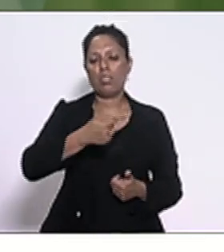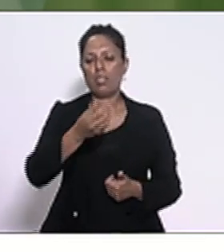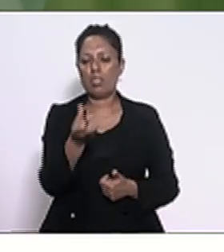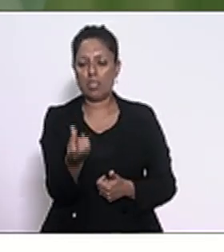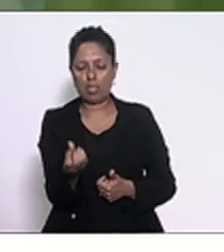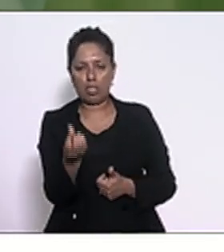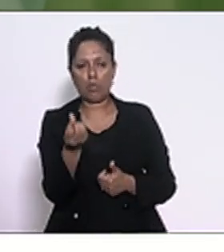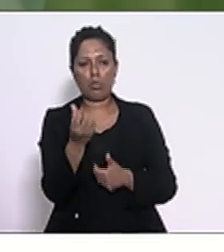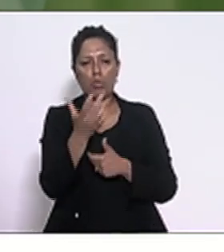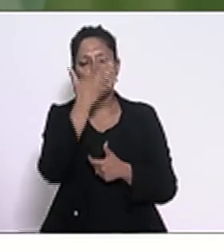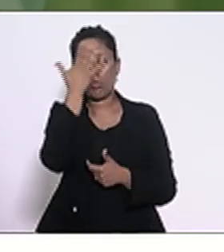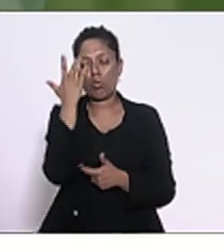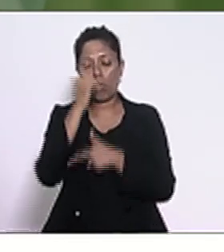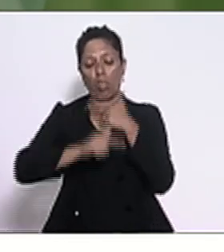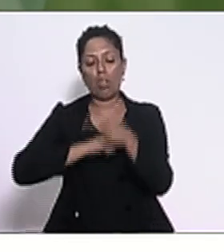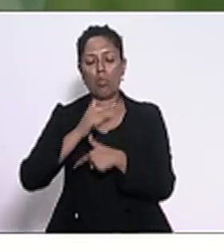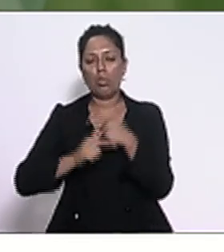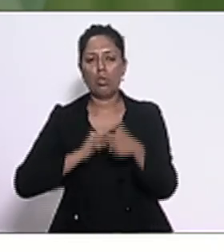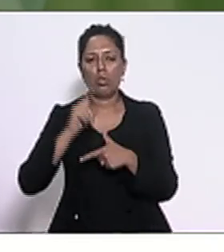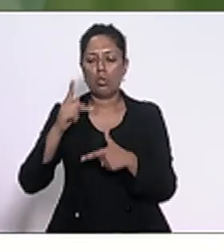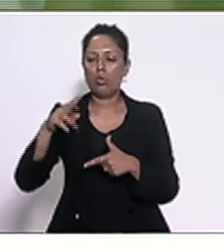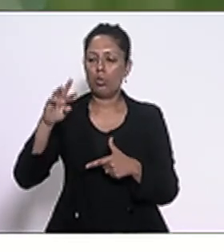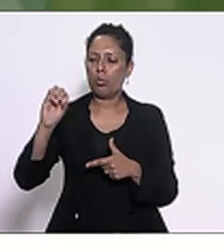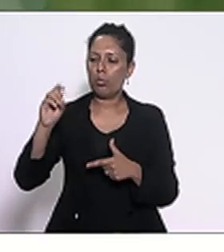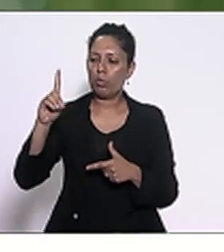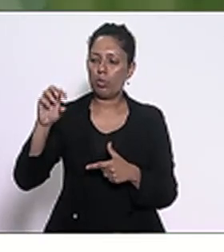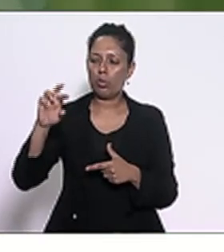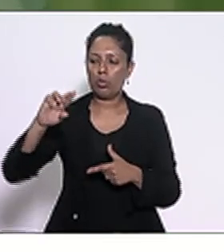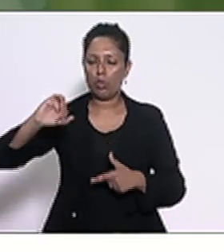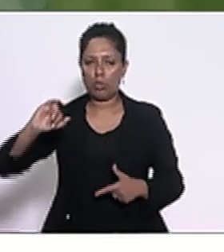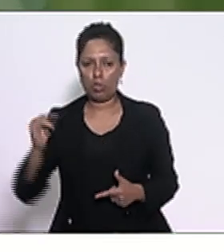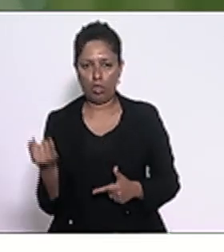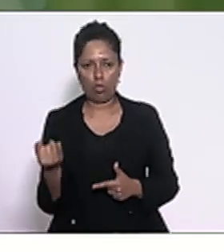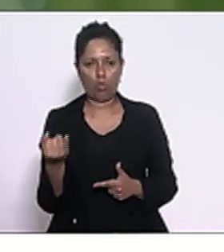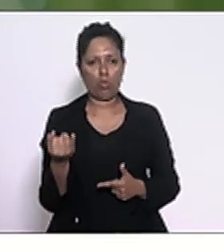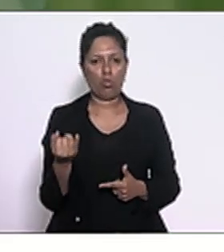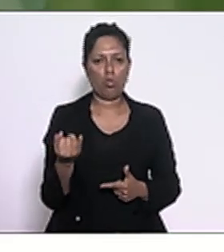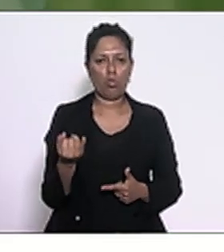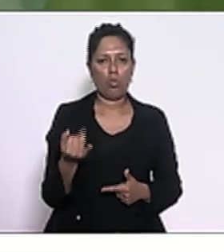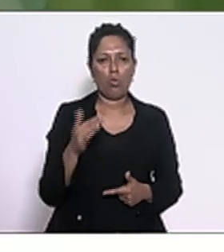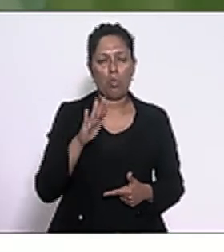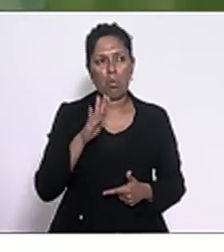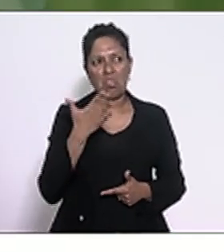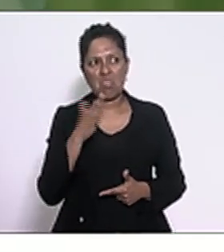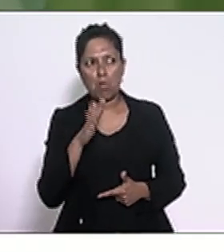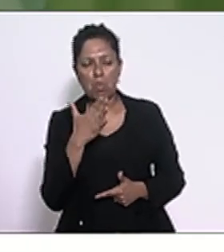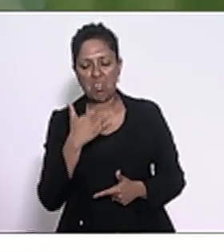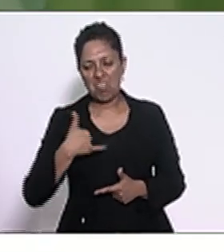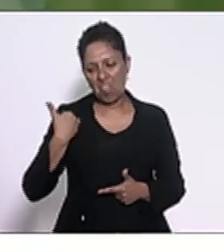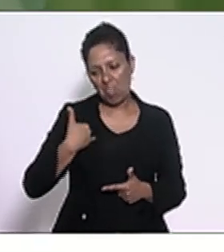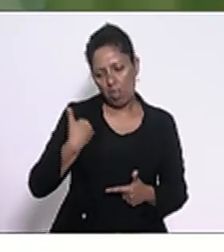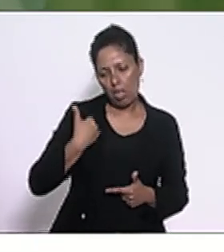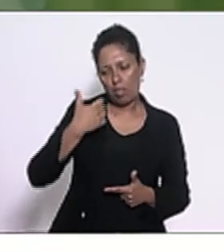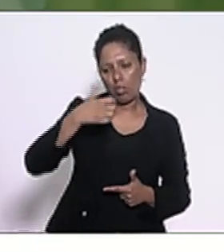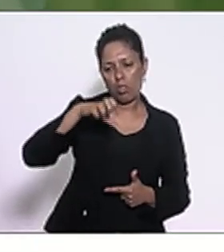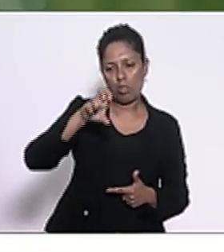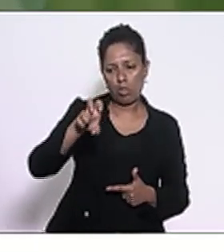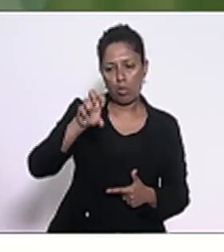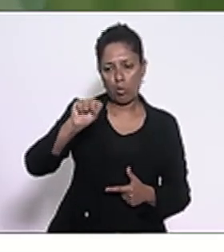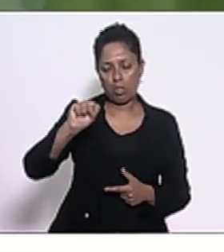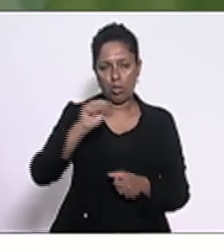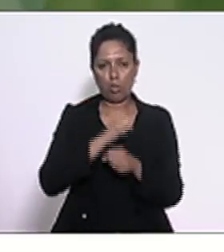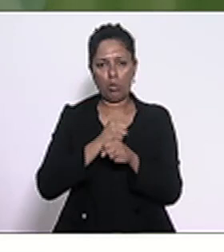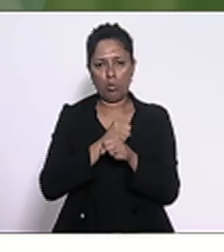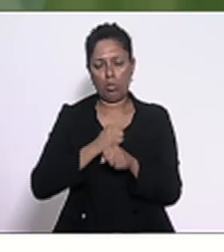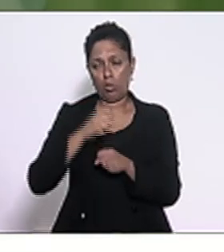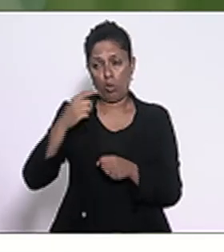no Proderj. Né? A nossa média etária hoje beira os 58 anos. O último concurso, o